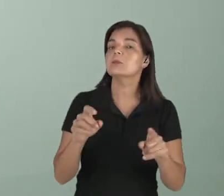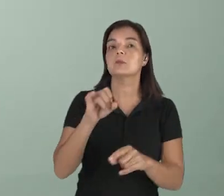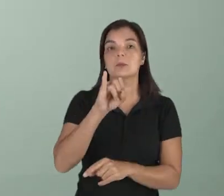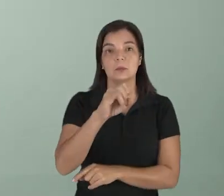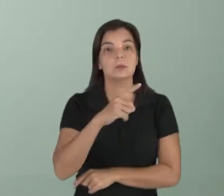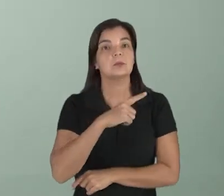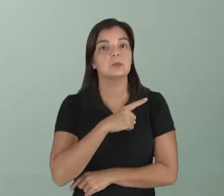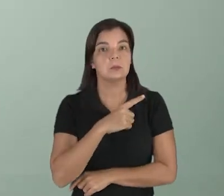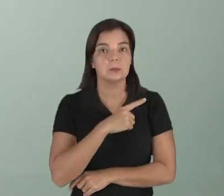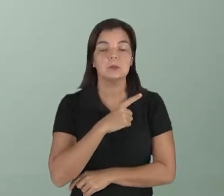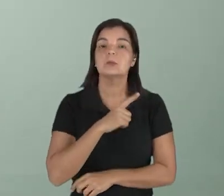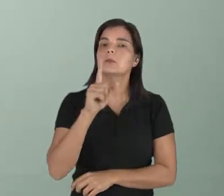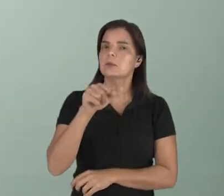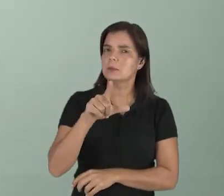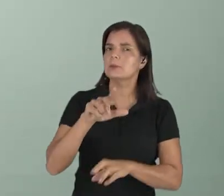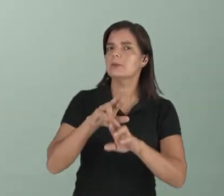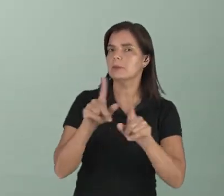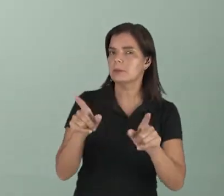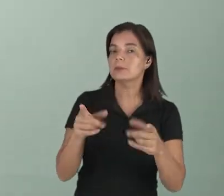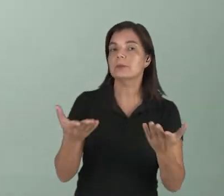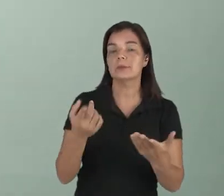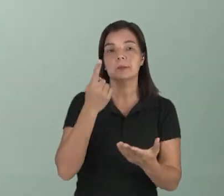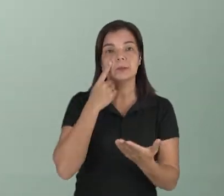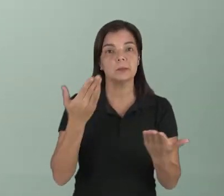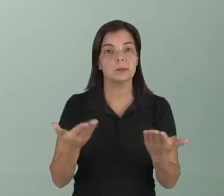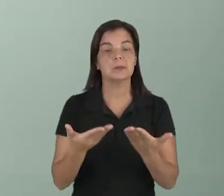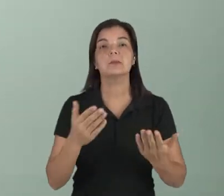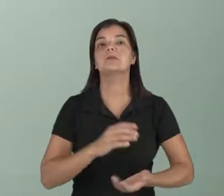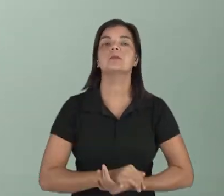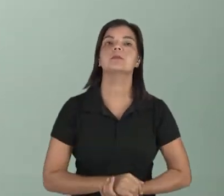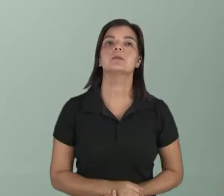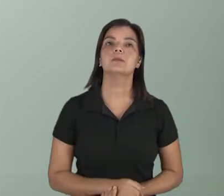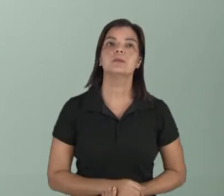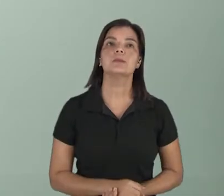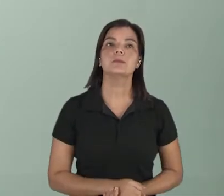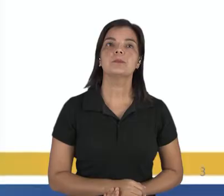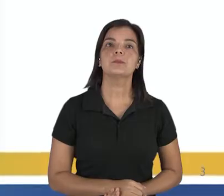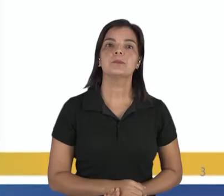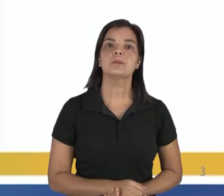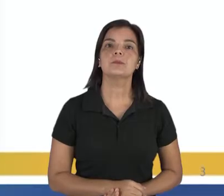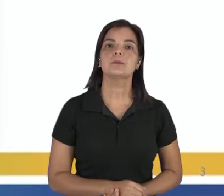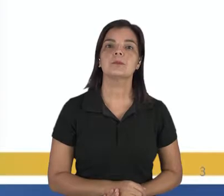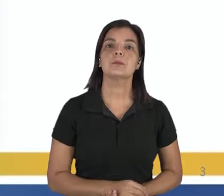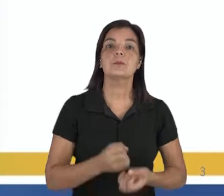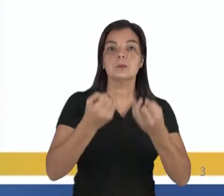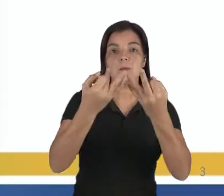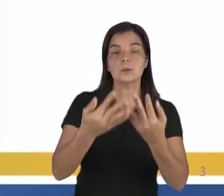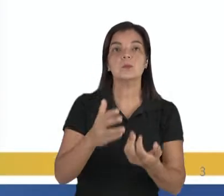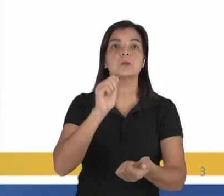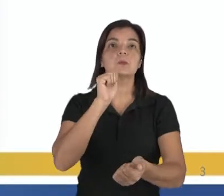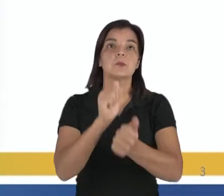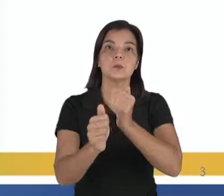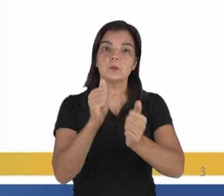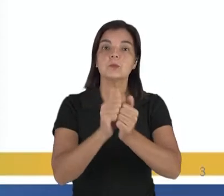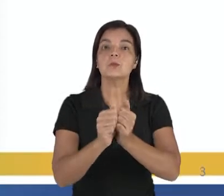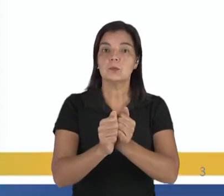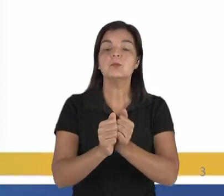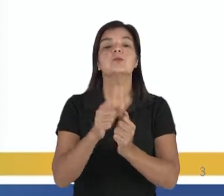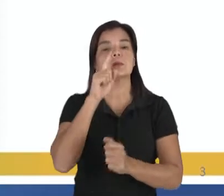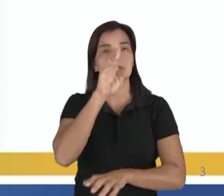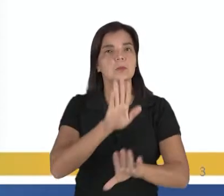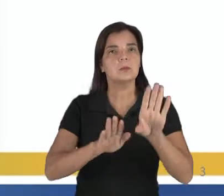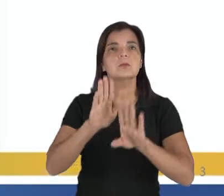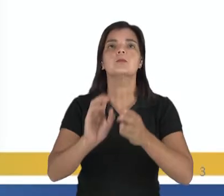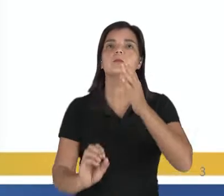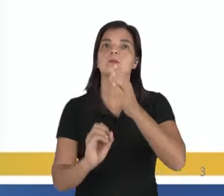existe realmente essa diferença, e é isso que a gente vai ver um pouquinho agora. A definição de esporte de aventura surgiu